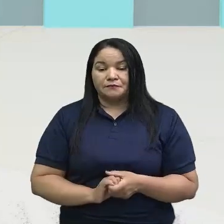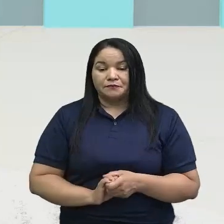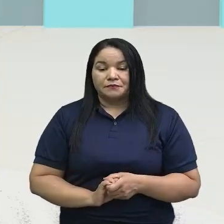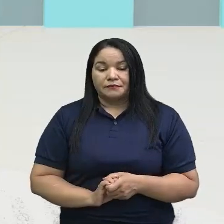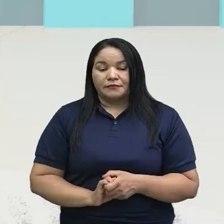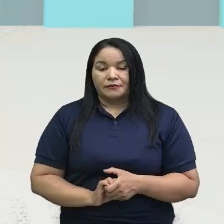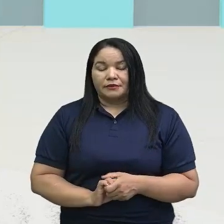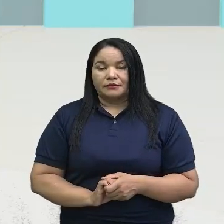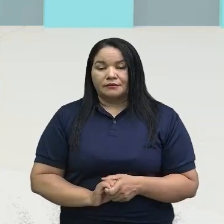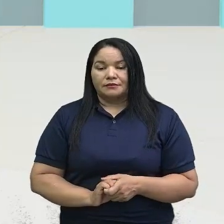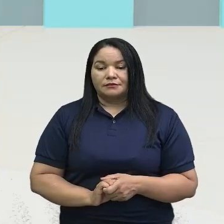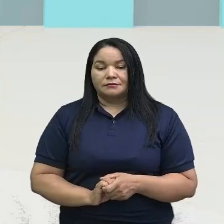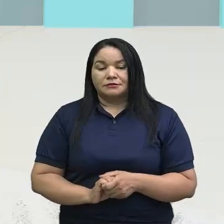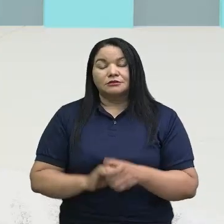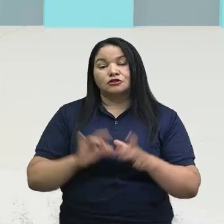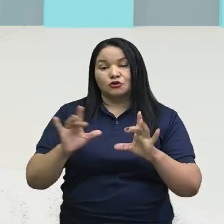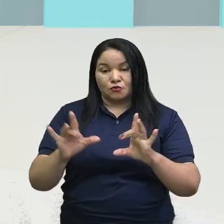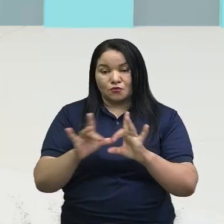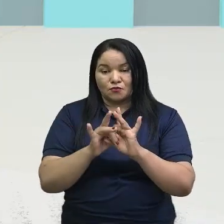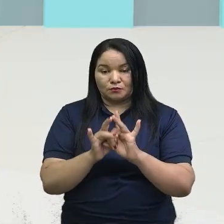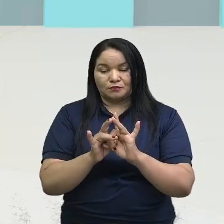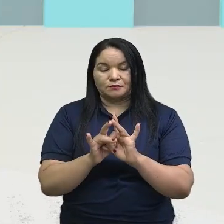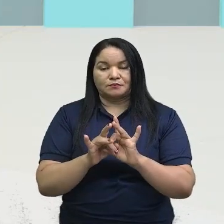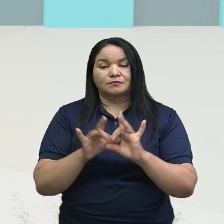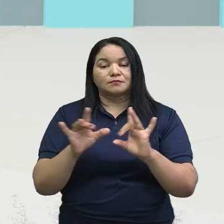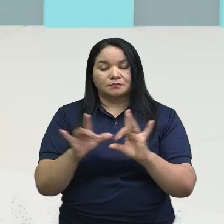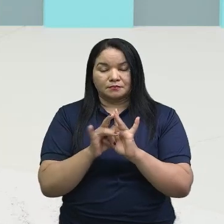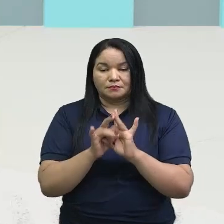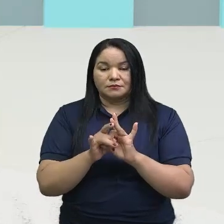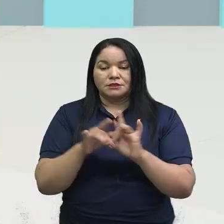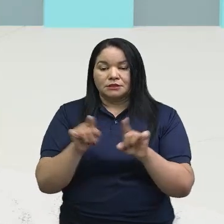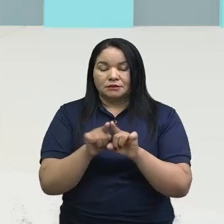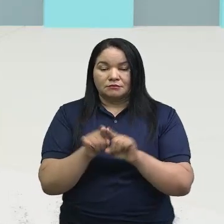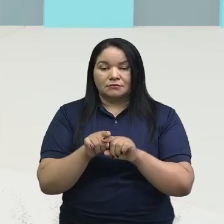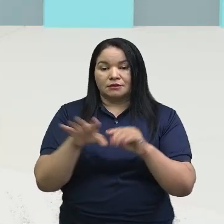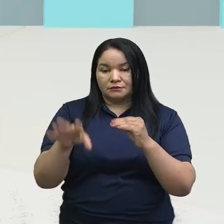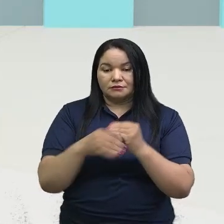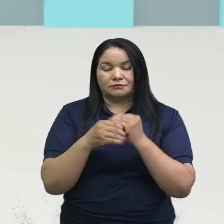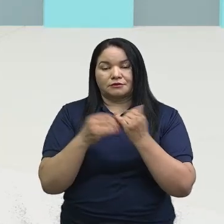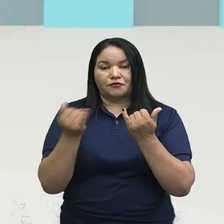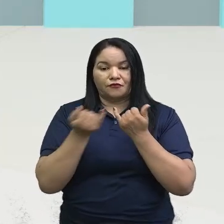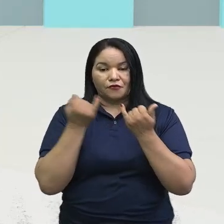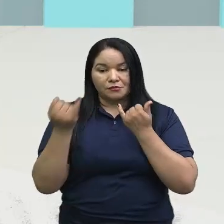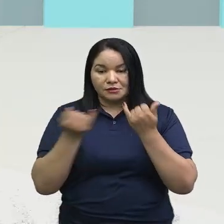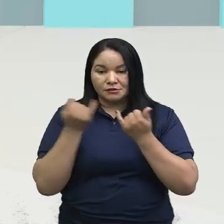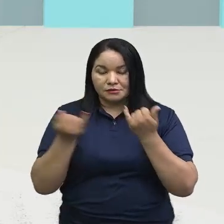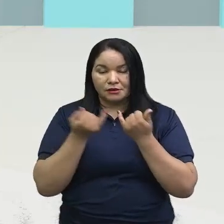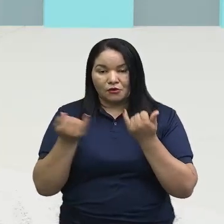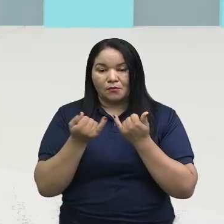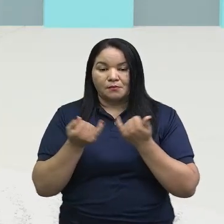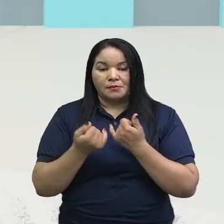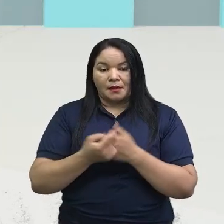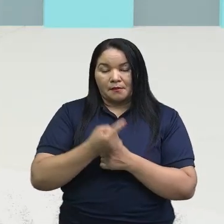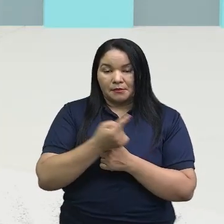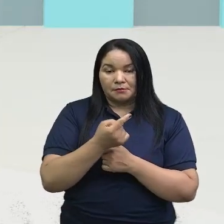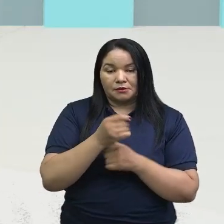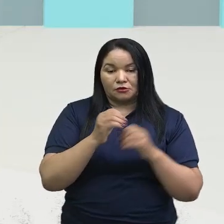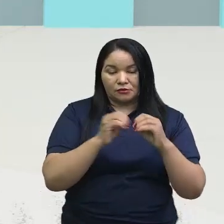de ligar, de unir, de adicionar uma informação a mais na primeira